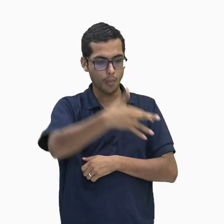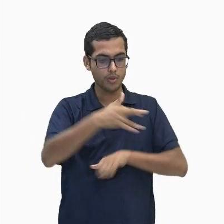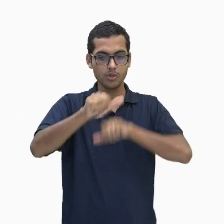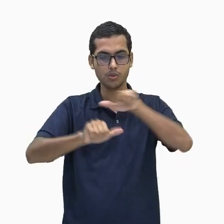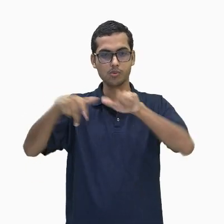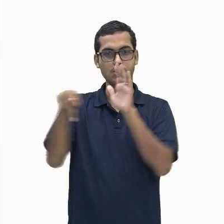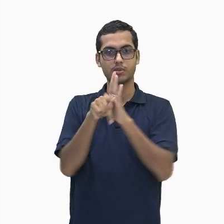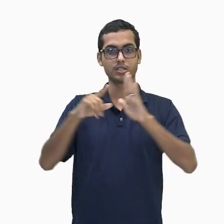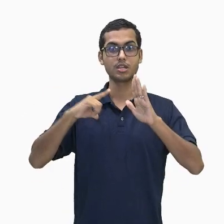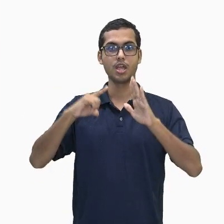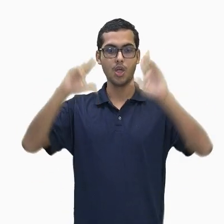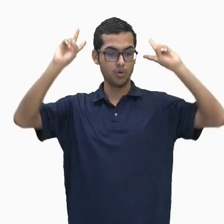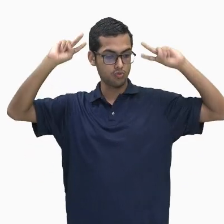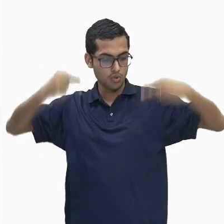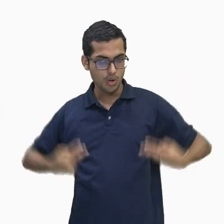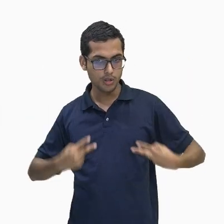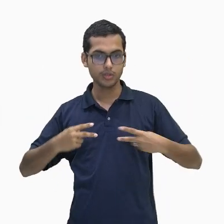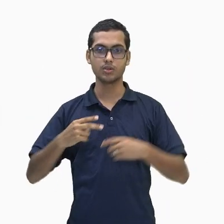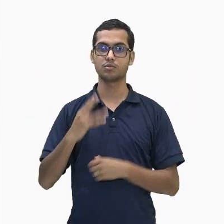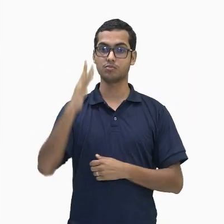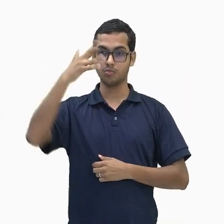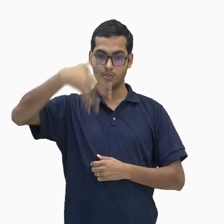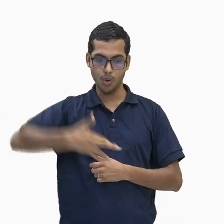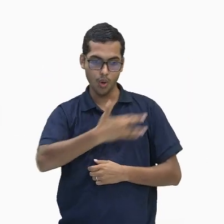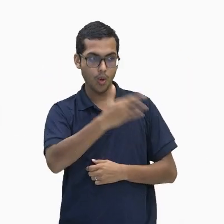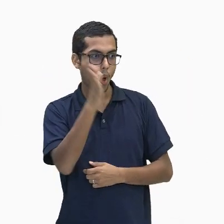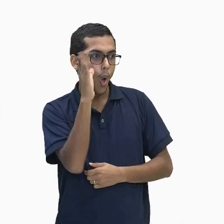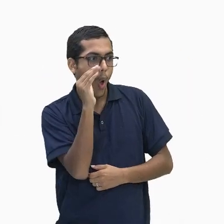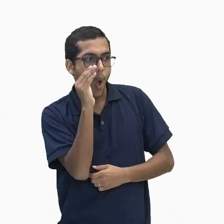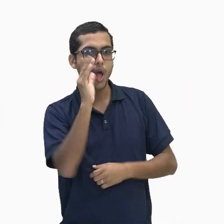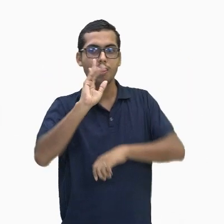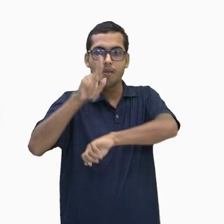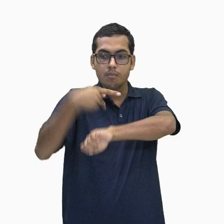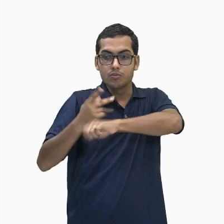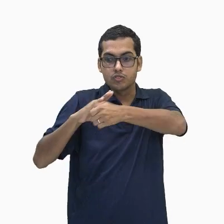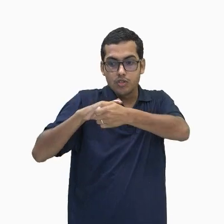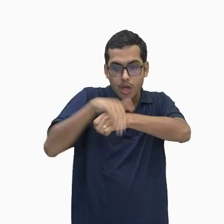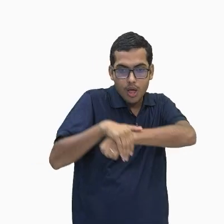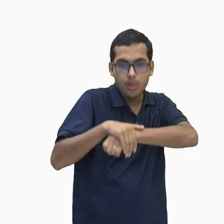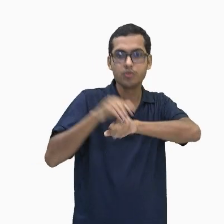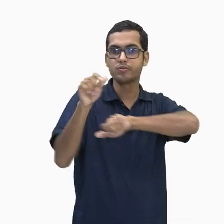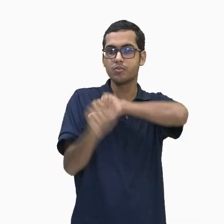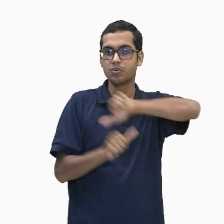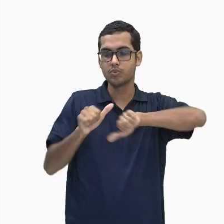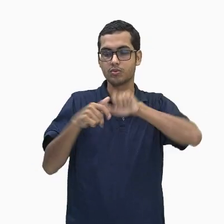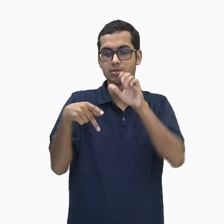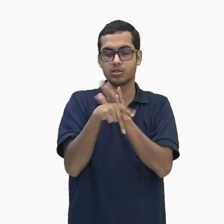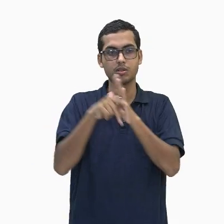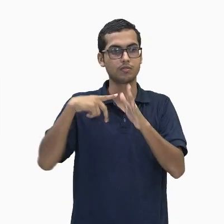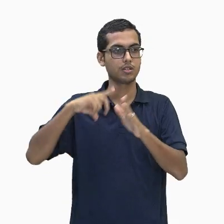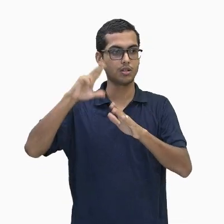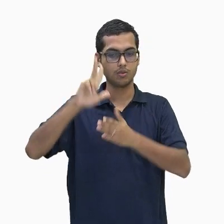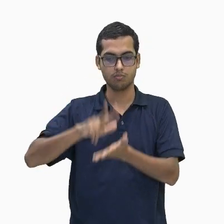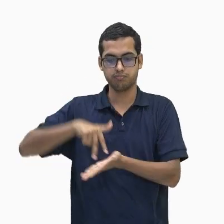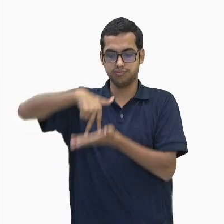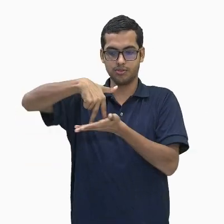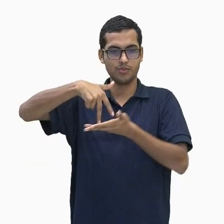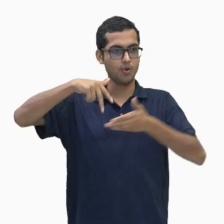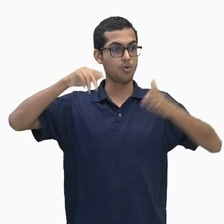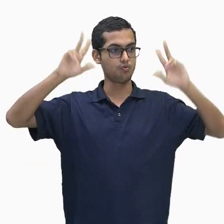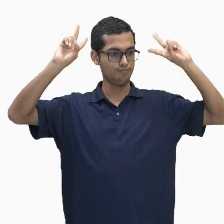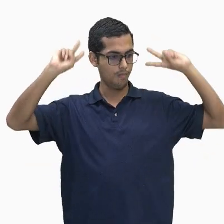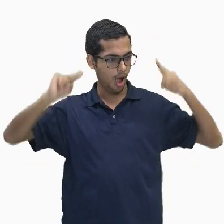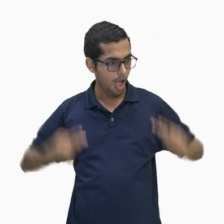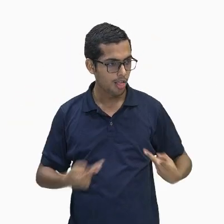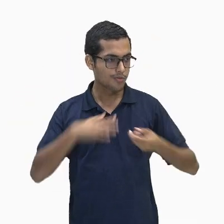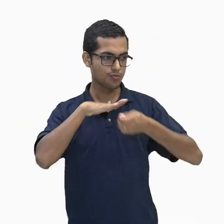que boto curioso vira gente de noite. Cuidado, hein? Então de fato são as conversas aí à beira do